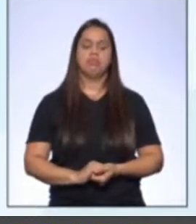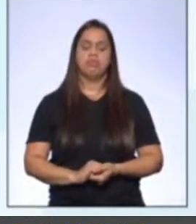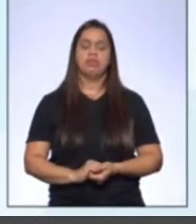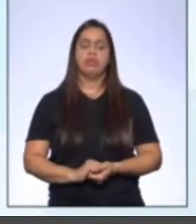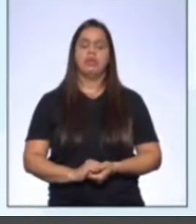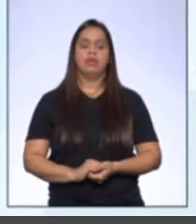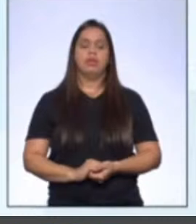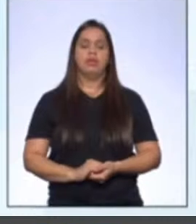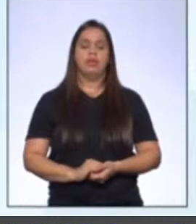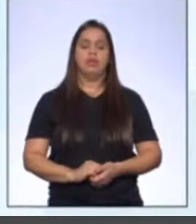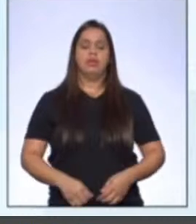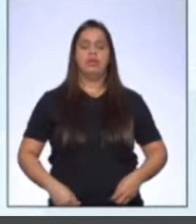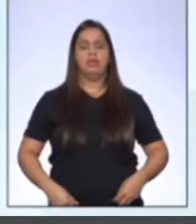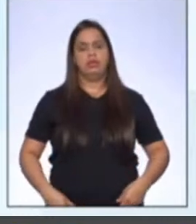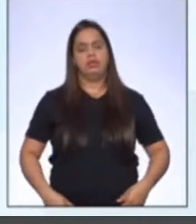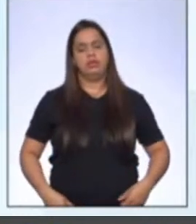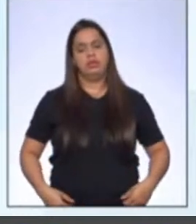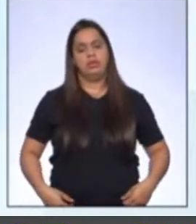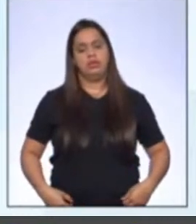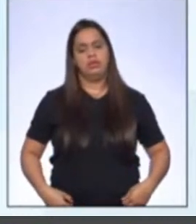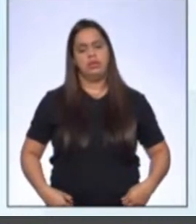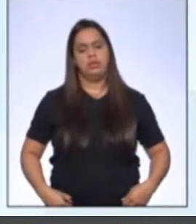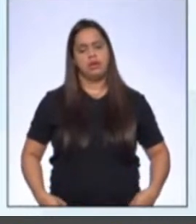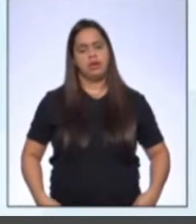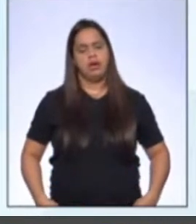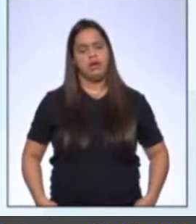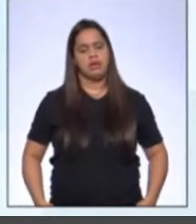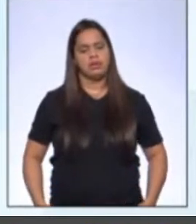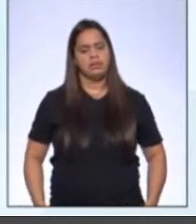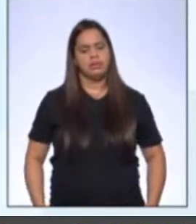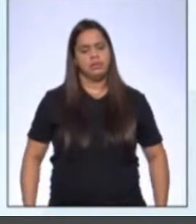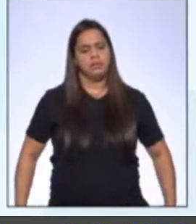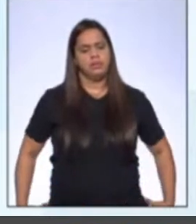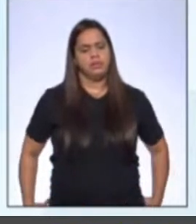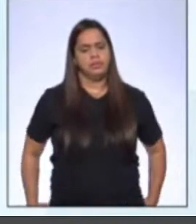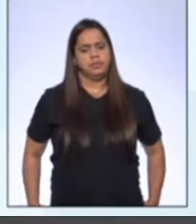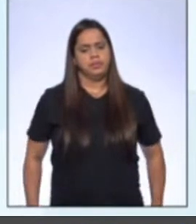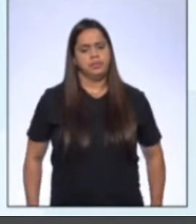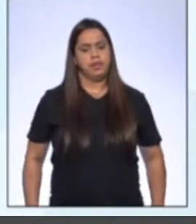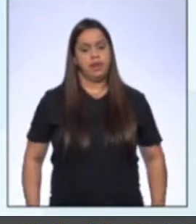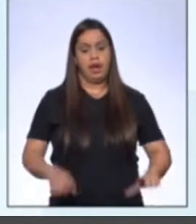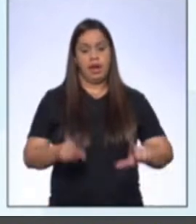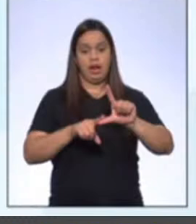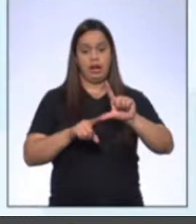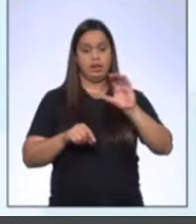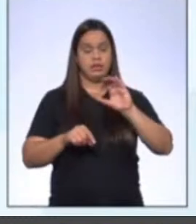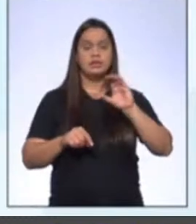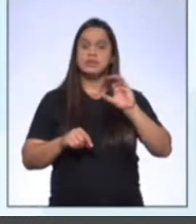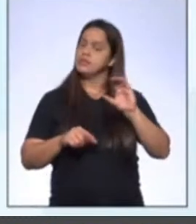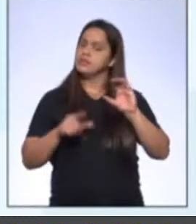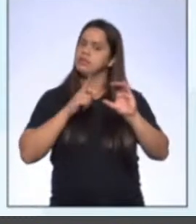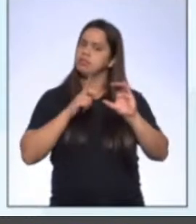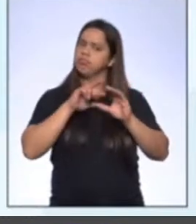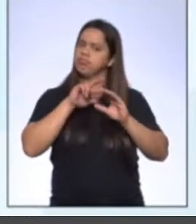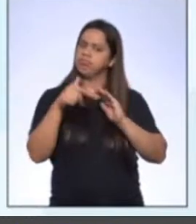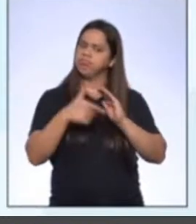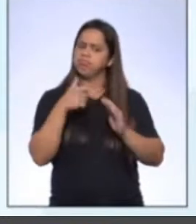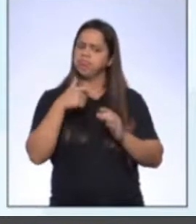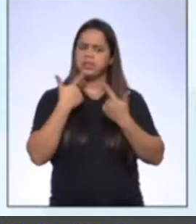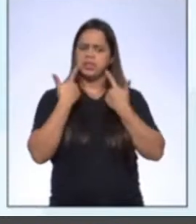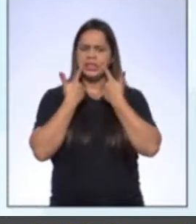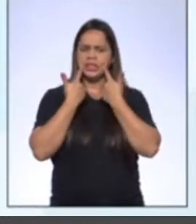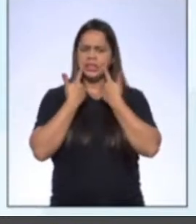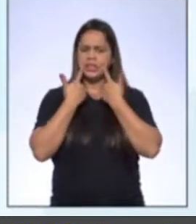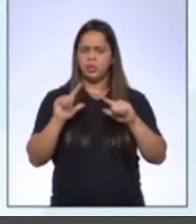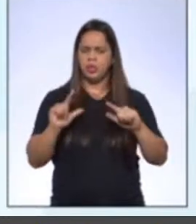depois a gente pensa se não pode ser aquela, não é? Vamos ver a alternativa C. A alternativa C tem uma coisinha aí que é linguagem